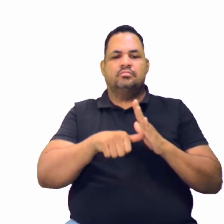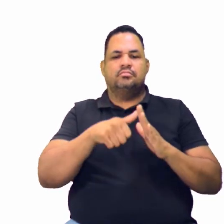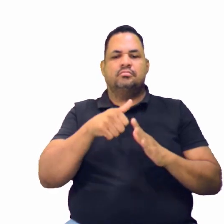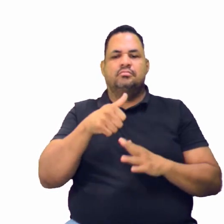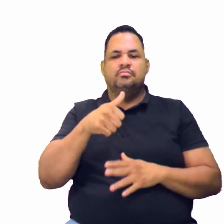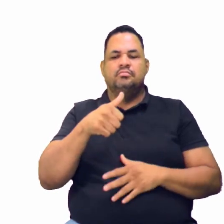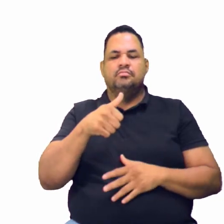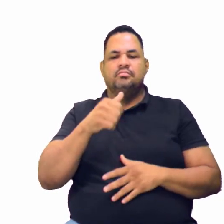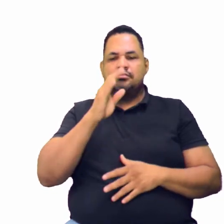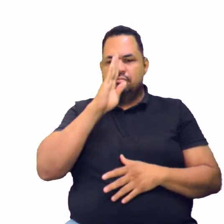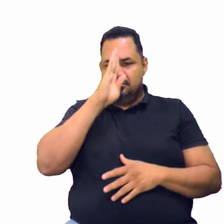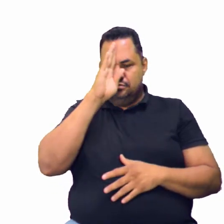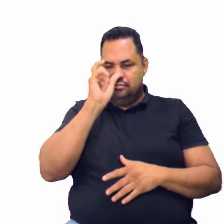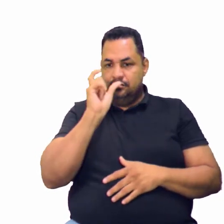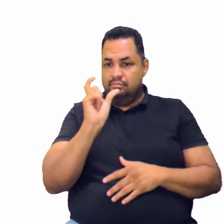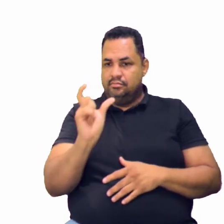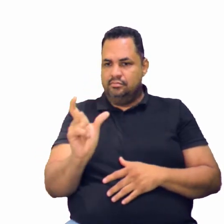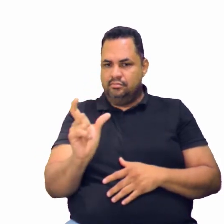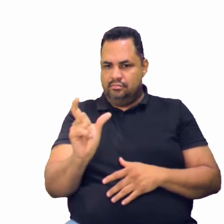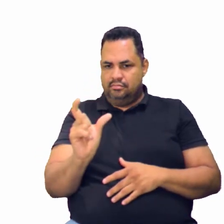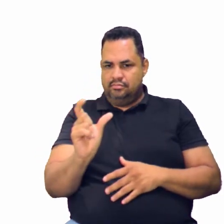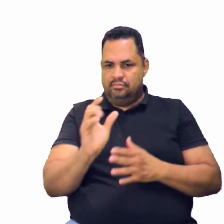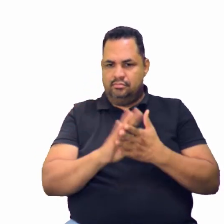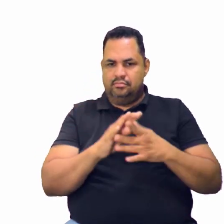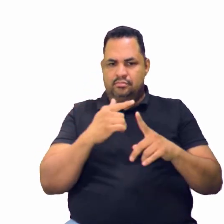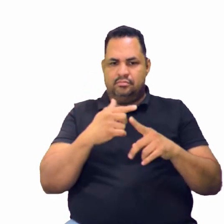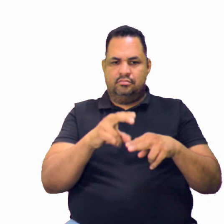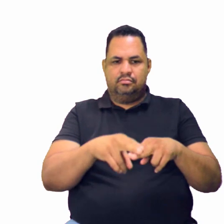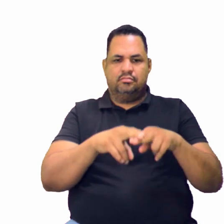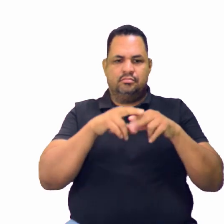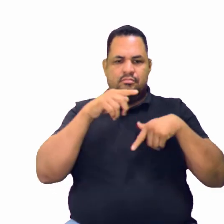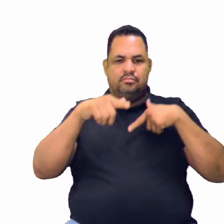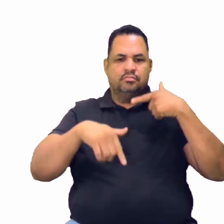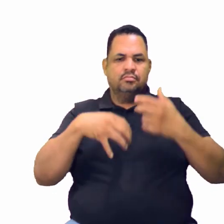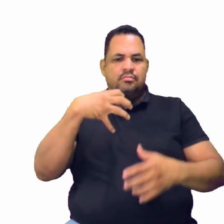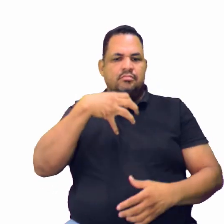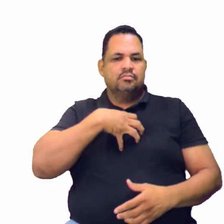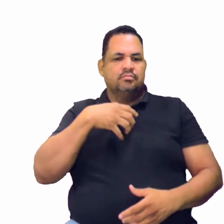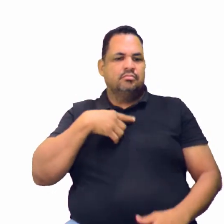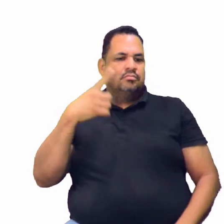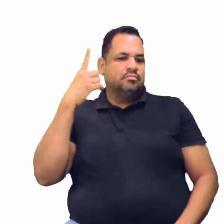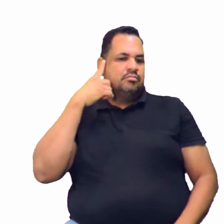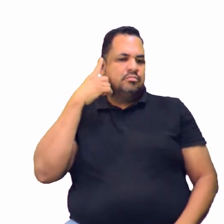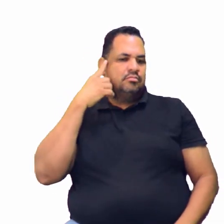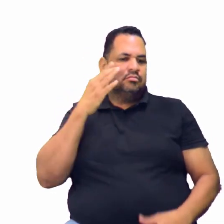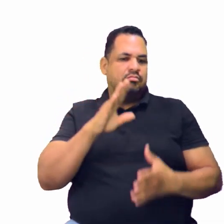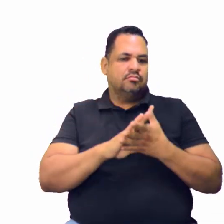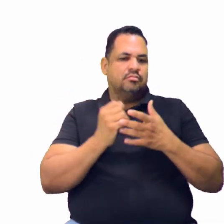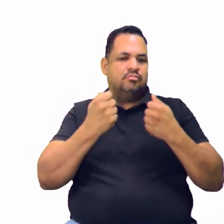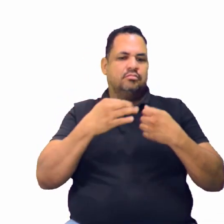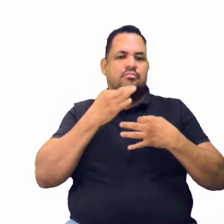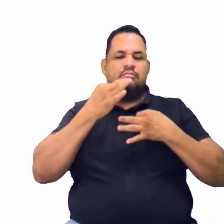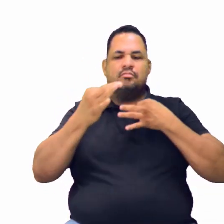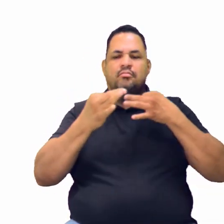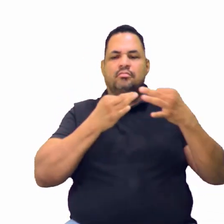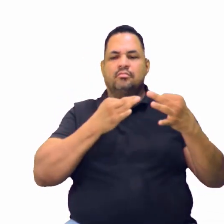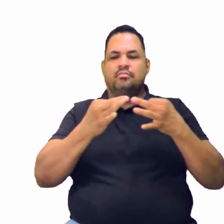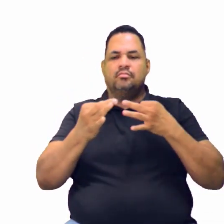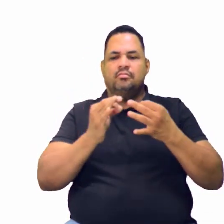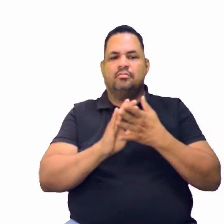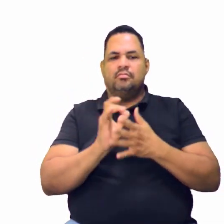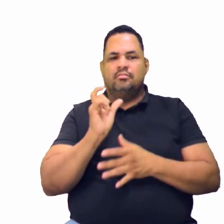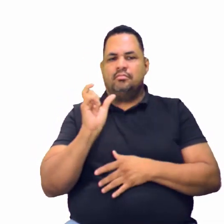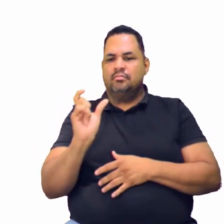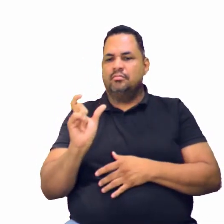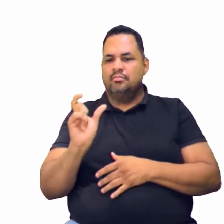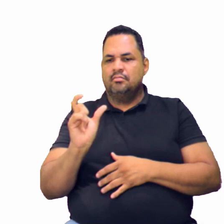a palavra. Por isso ela trabalha com os sentidos, os sons e o poder de sugestão